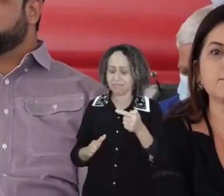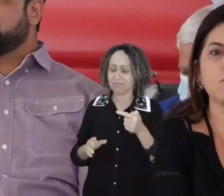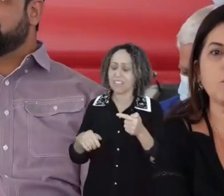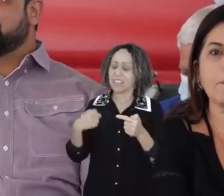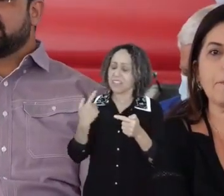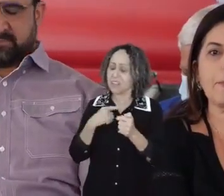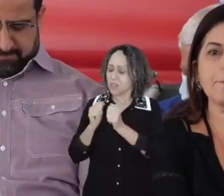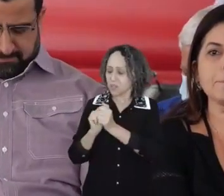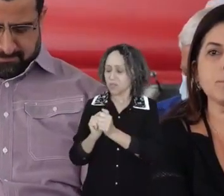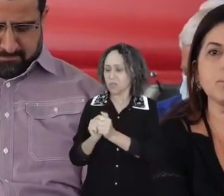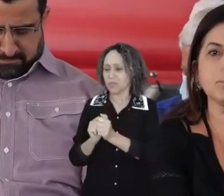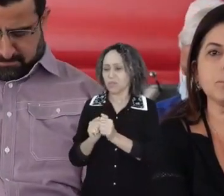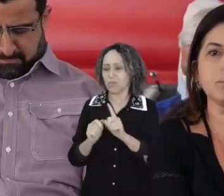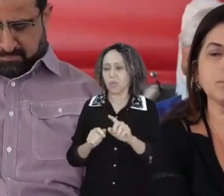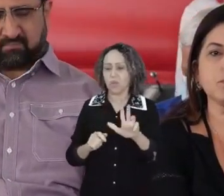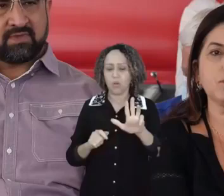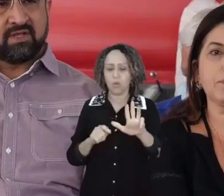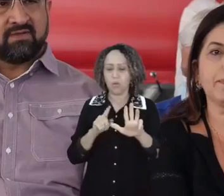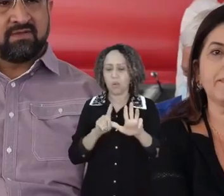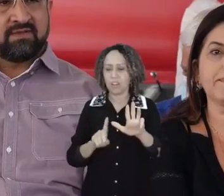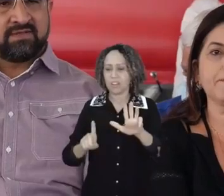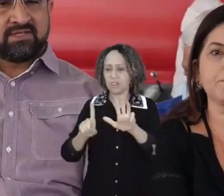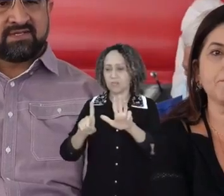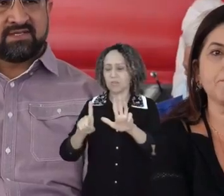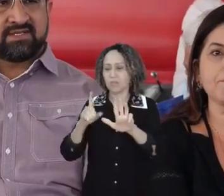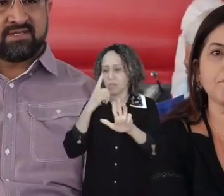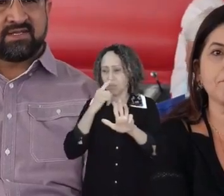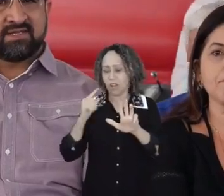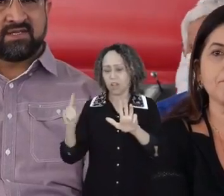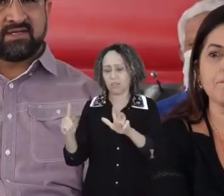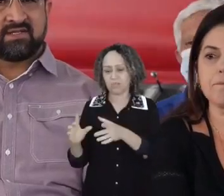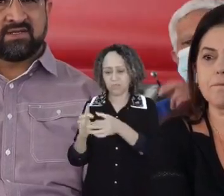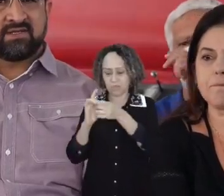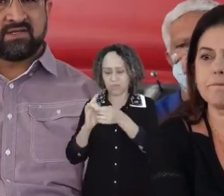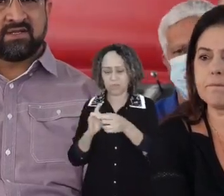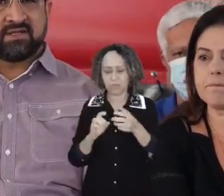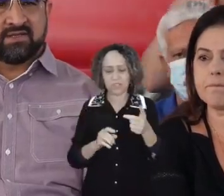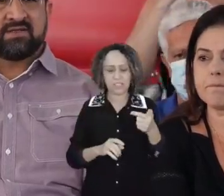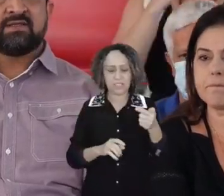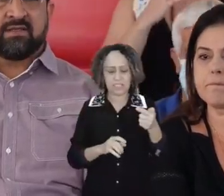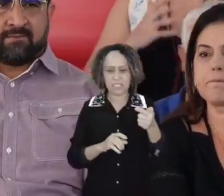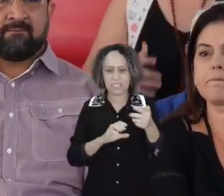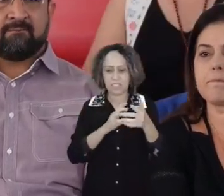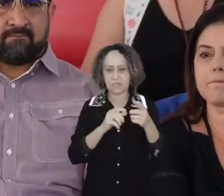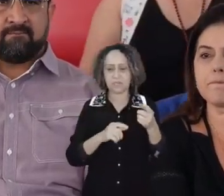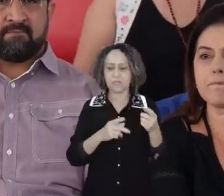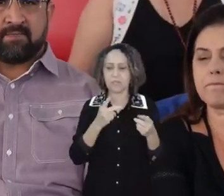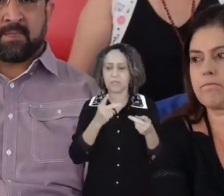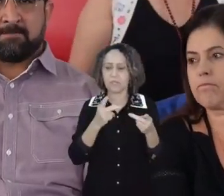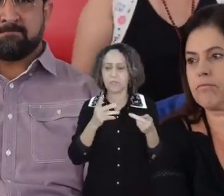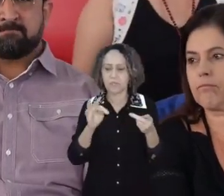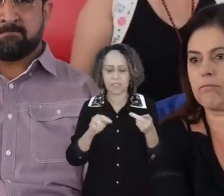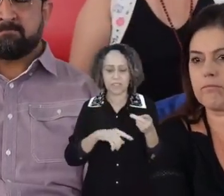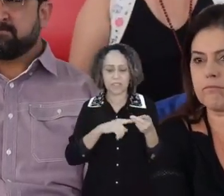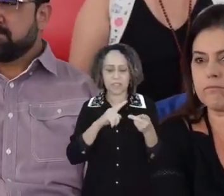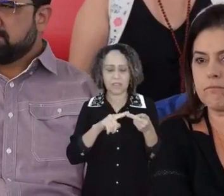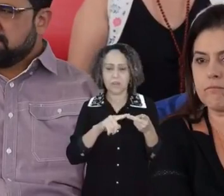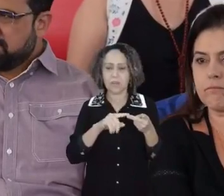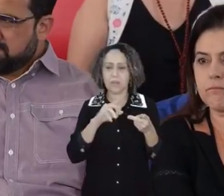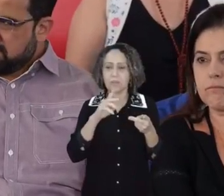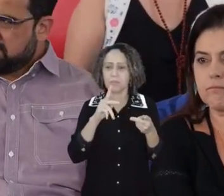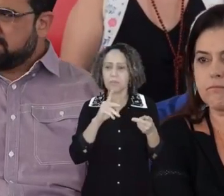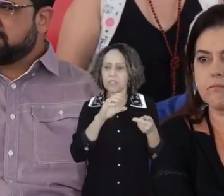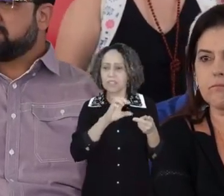esse movimento reúne 7 partidos. Reúne o PT, reúne o PCdoB, reúne o PV,